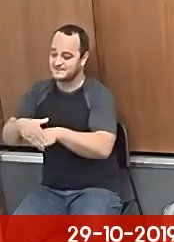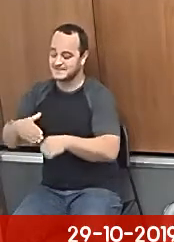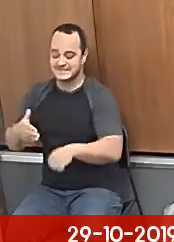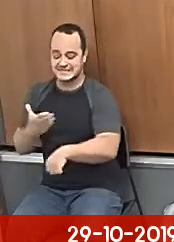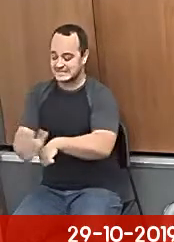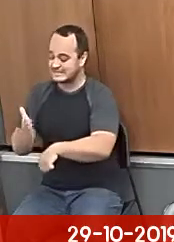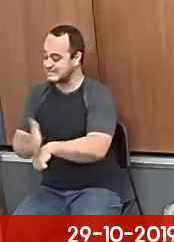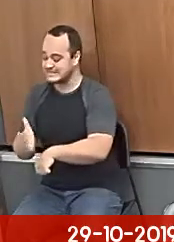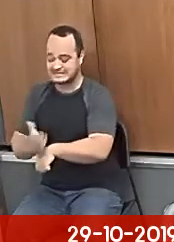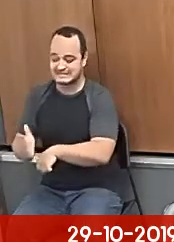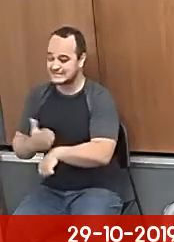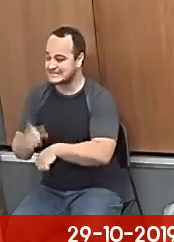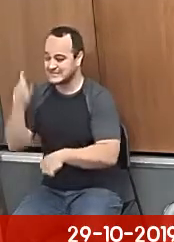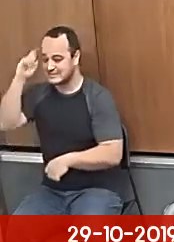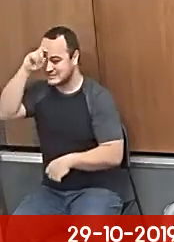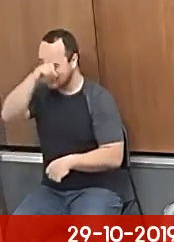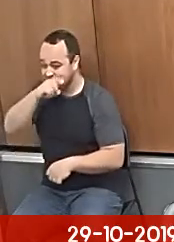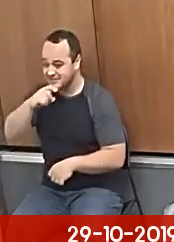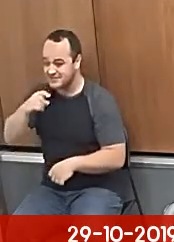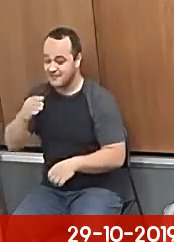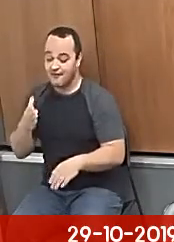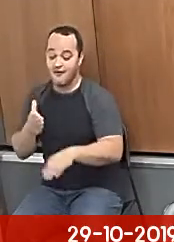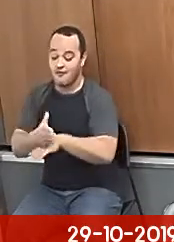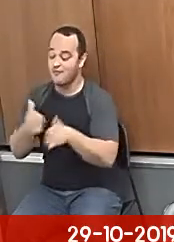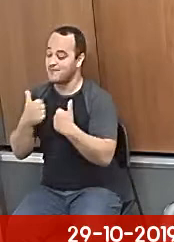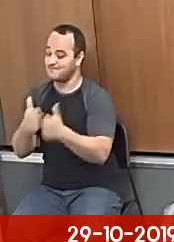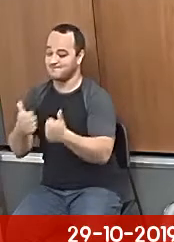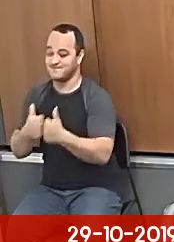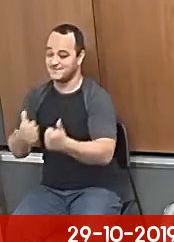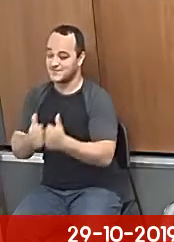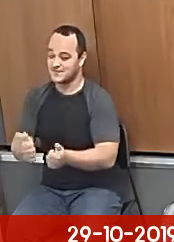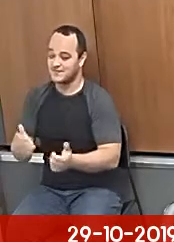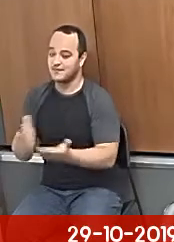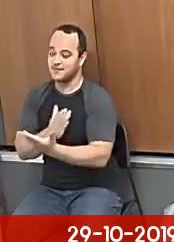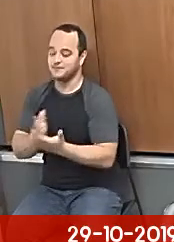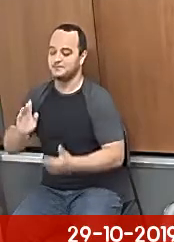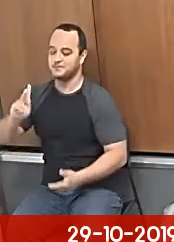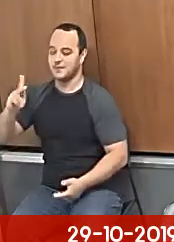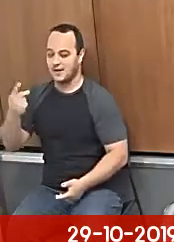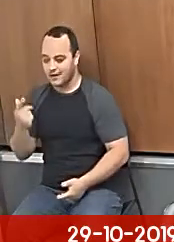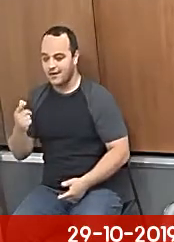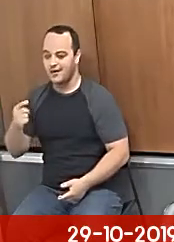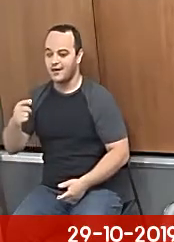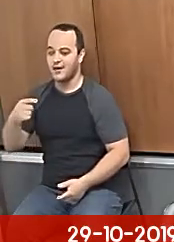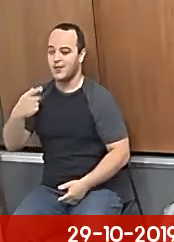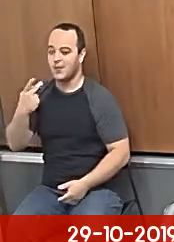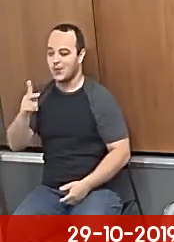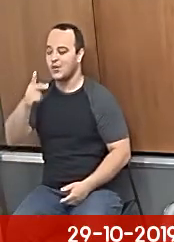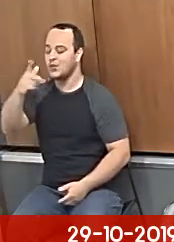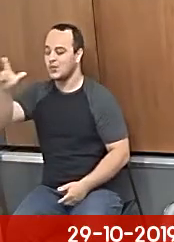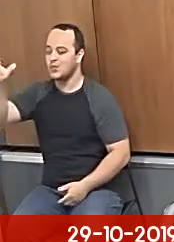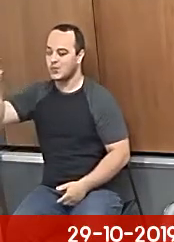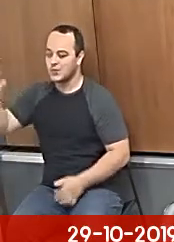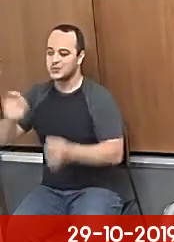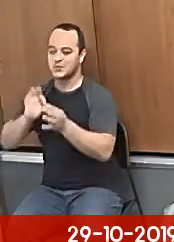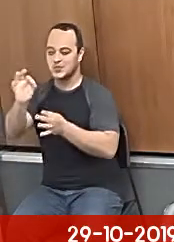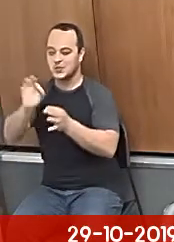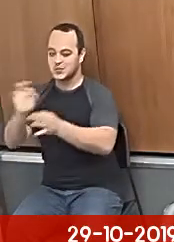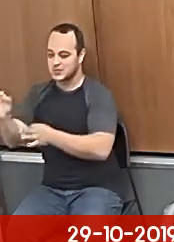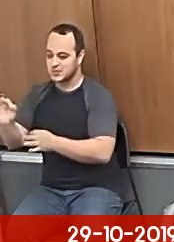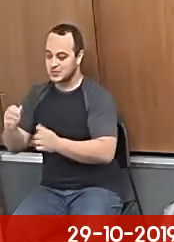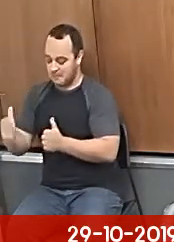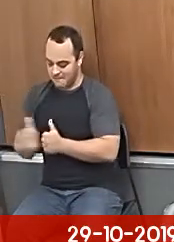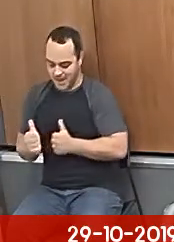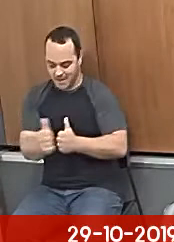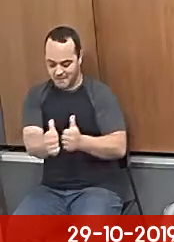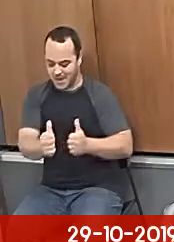Porque os meus atletas moram em Belo Horizonte, em Betim, Venda Nova, Vespasiano. Ninguém mora aqui no Prado.